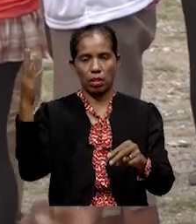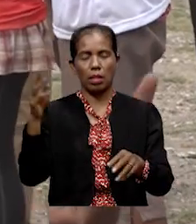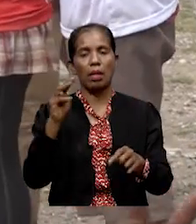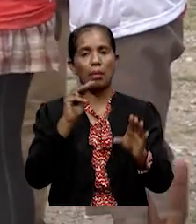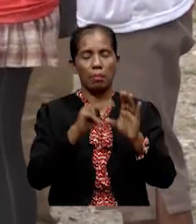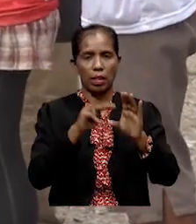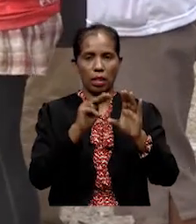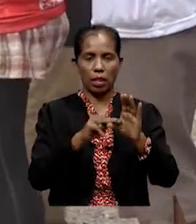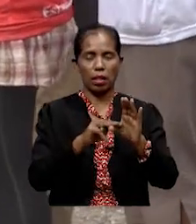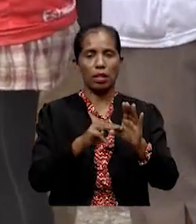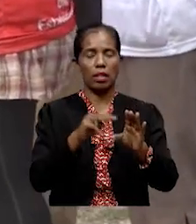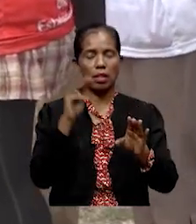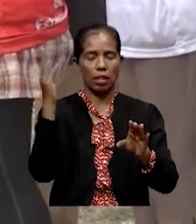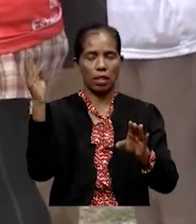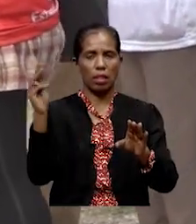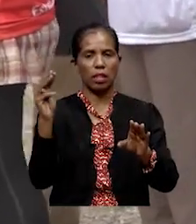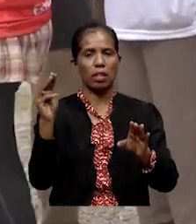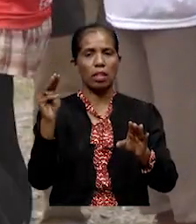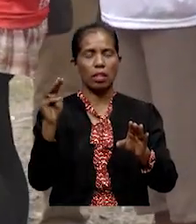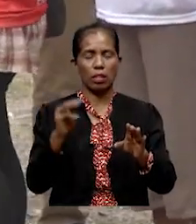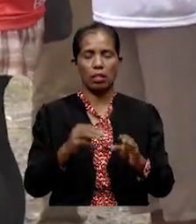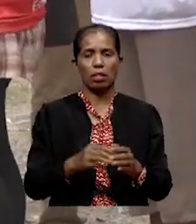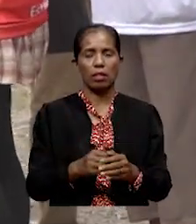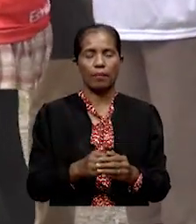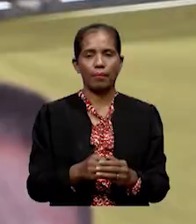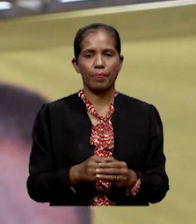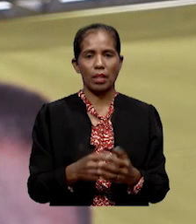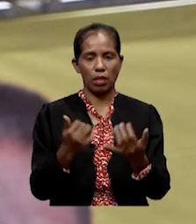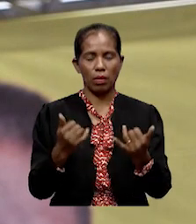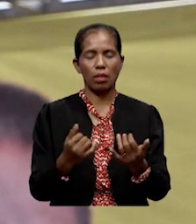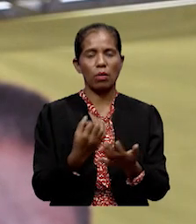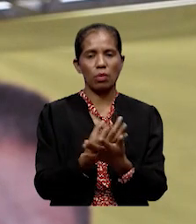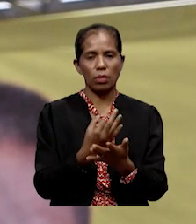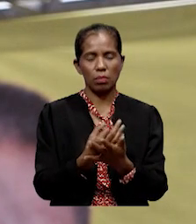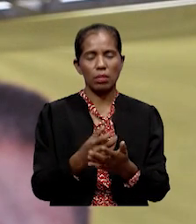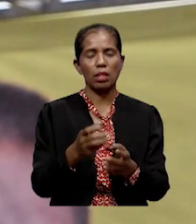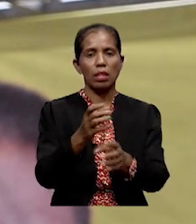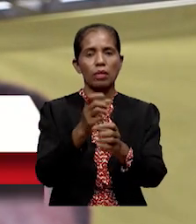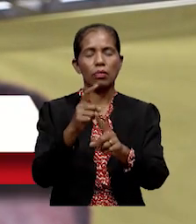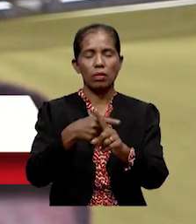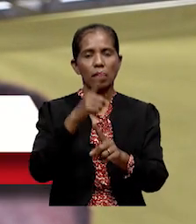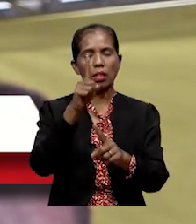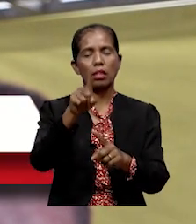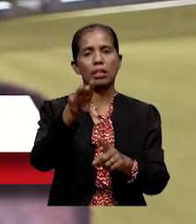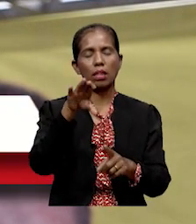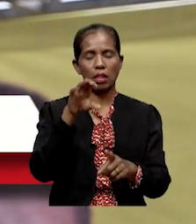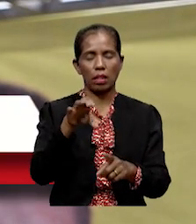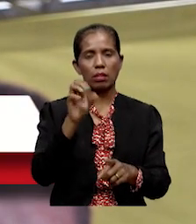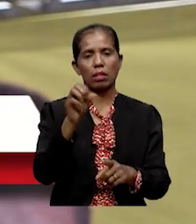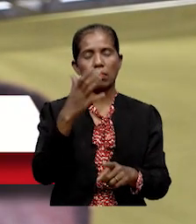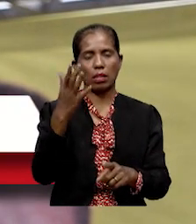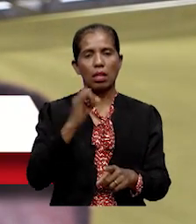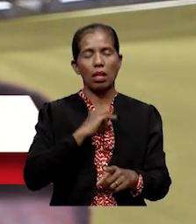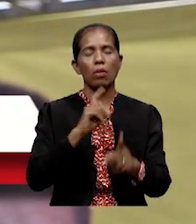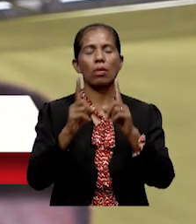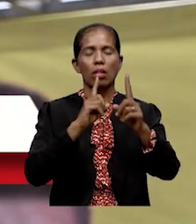sae. Salário mínimo agora 115 por fula. Ne kik demais. Acolhendo ao primeiro ministro,